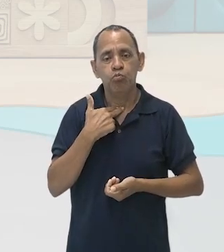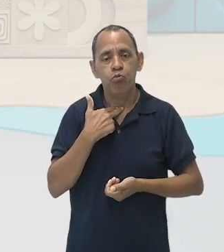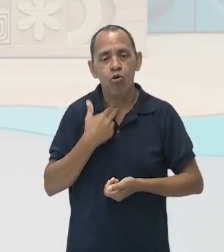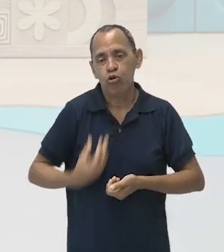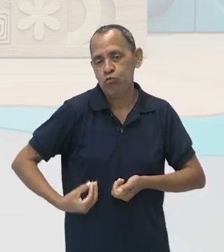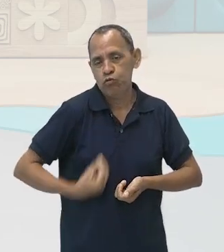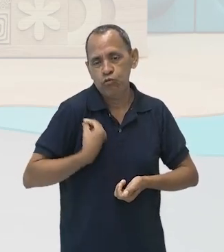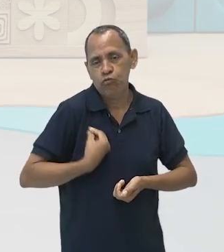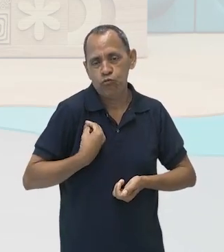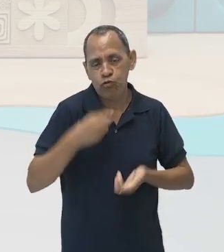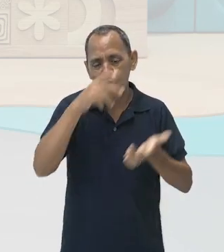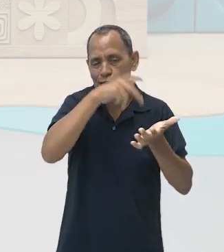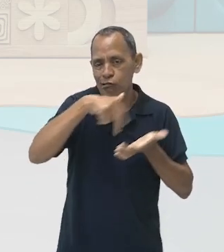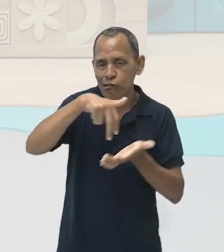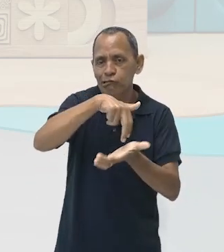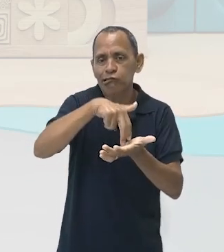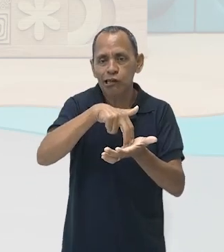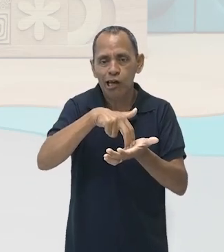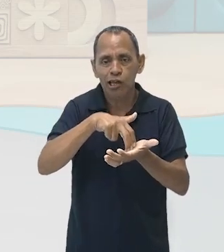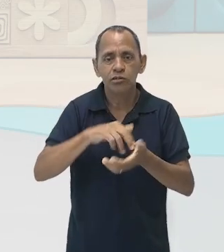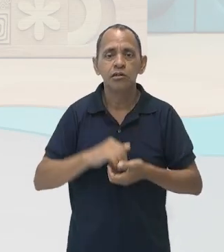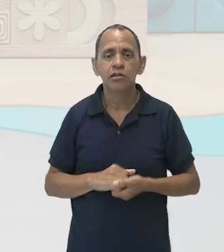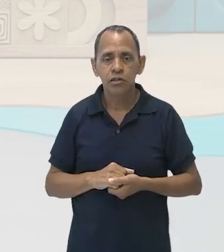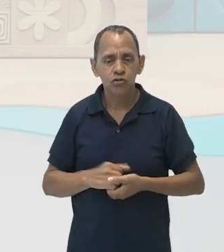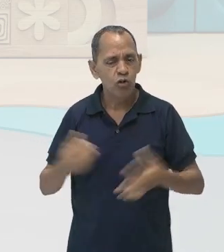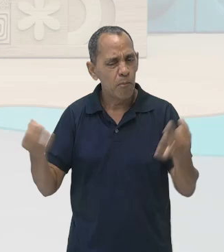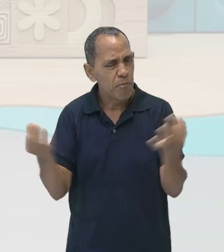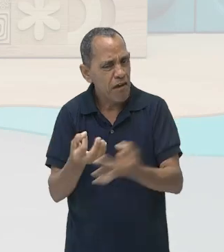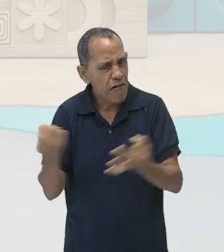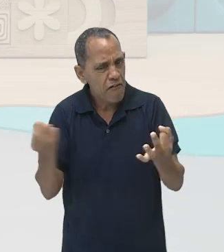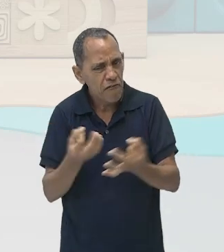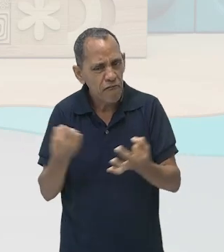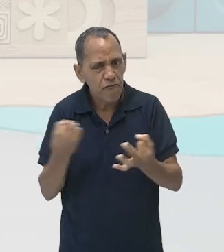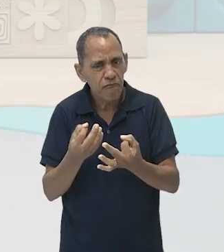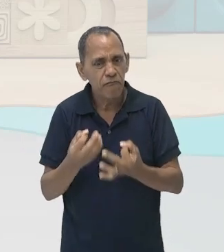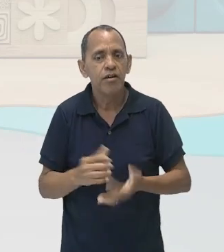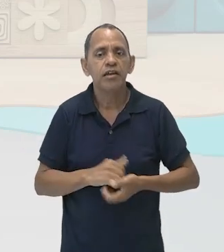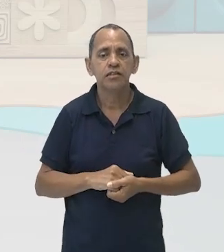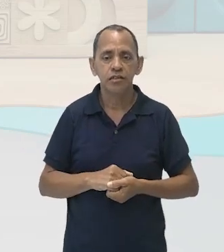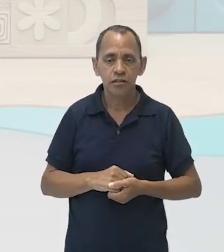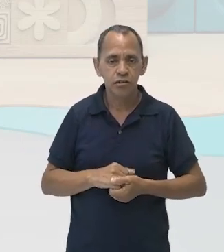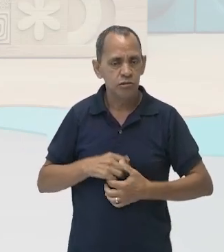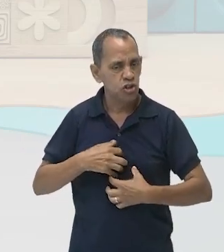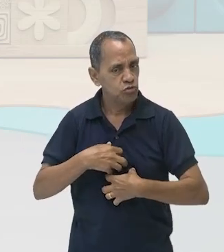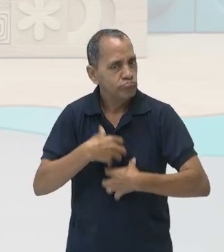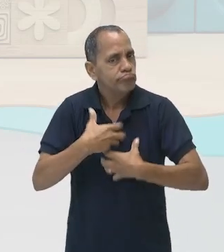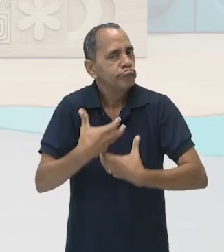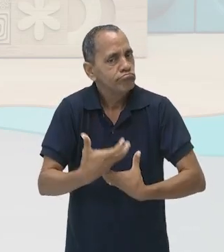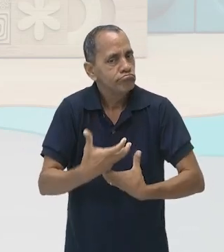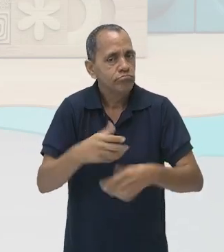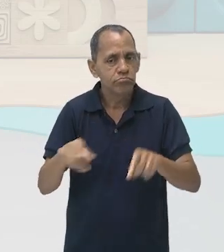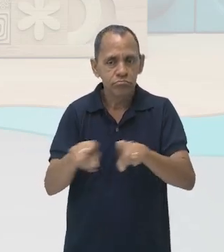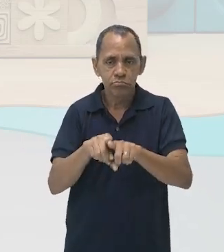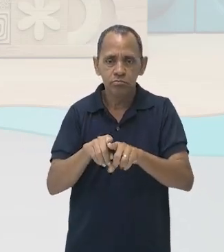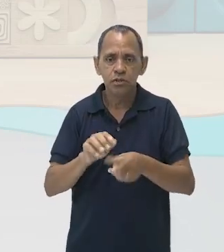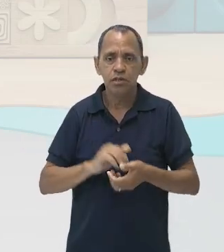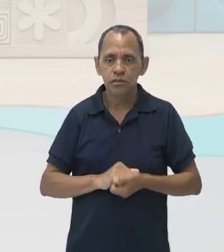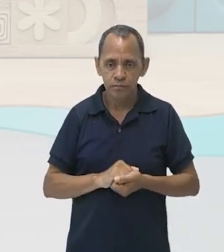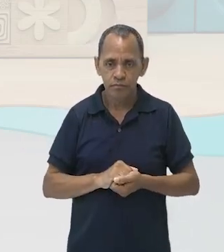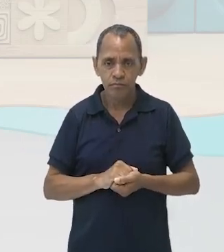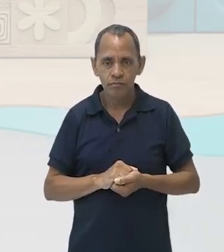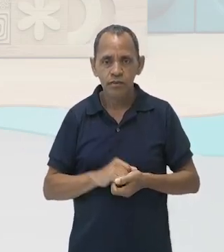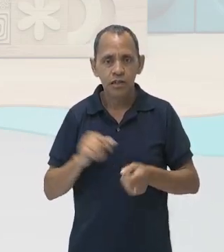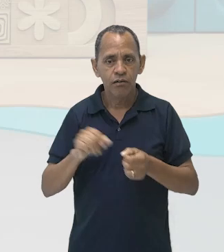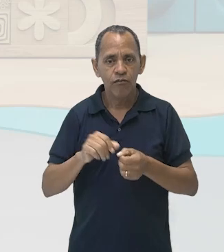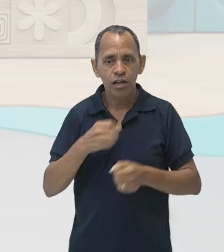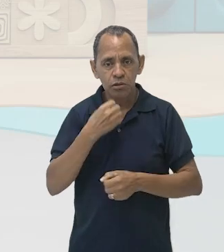plena, expressiva e prazerosa, ou seja, eles acabam se afastando dessa atividade que faz muito bem, não só para eles,